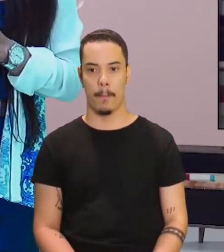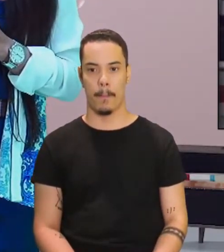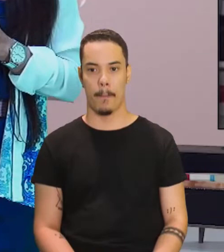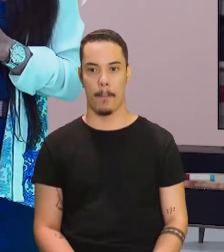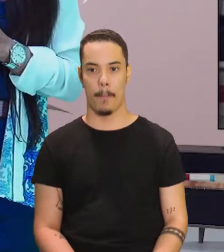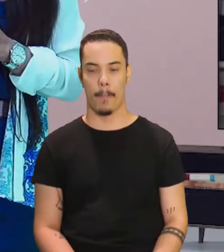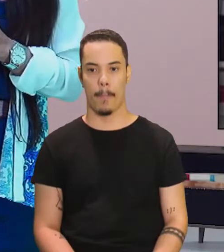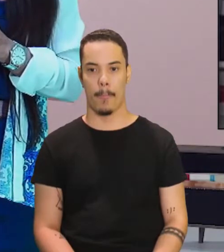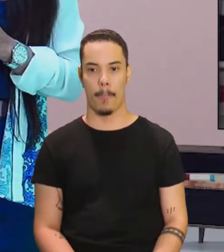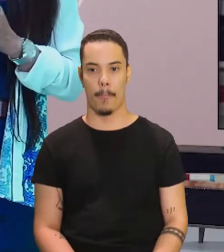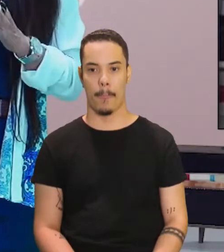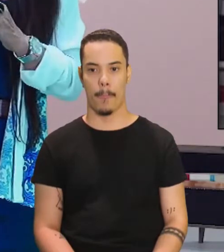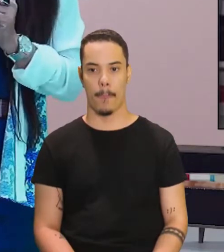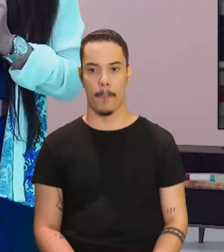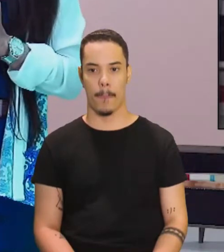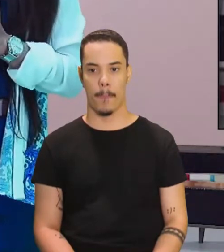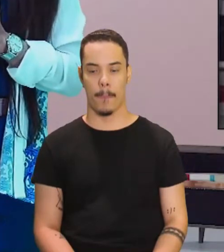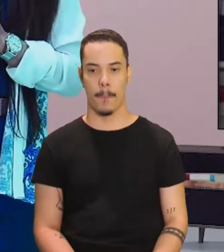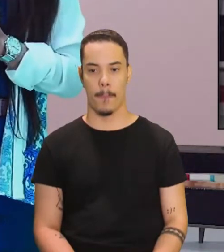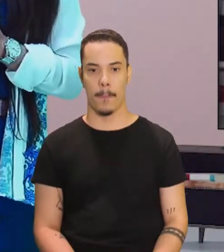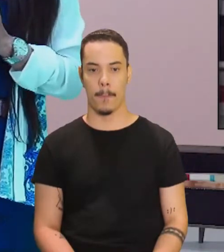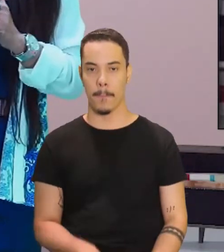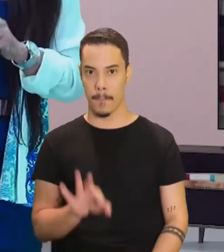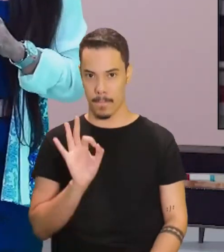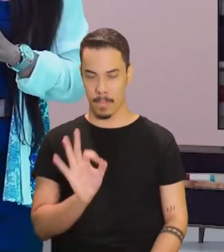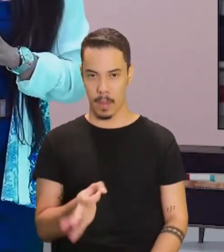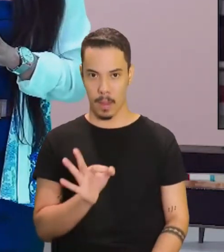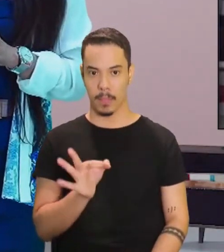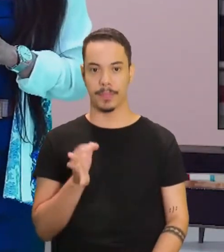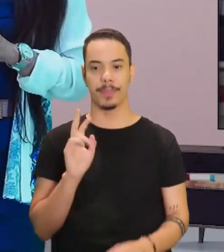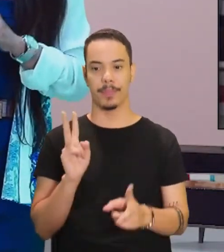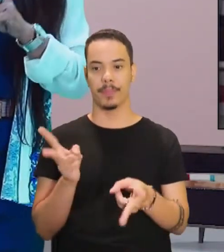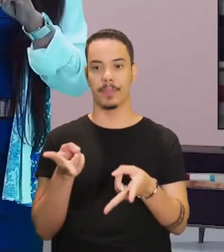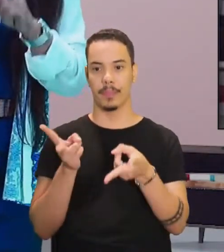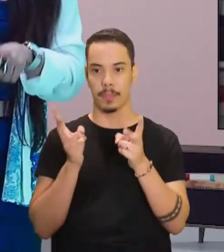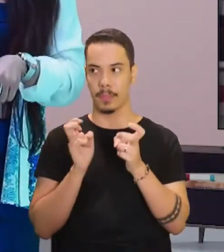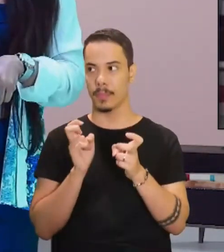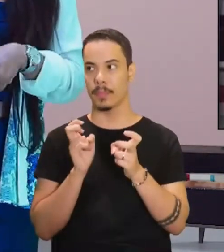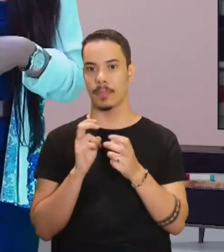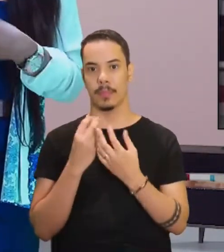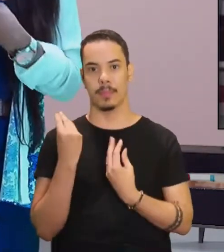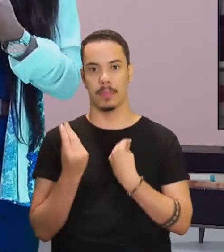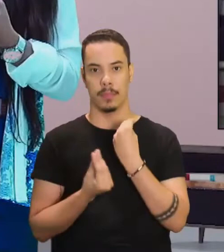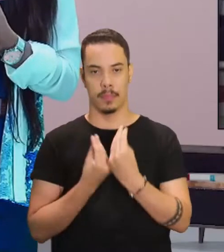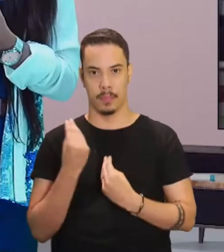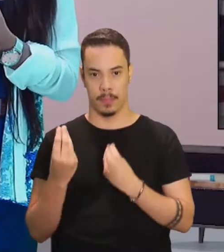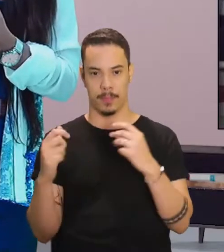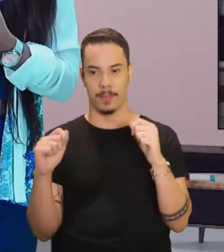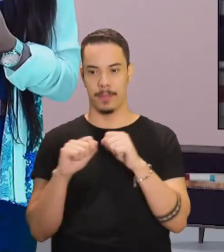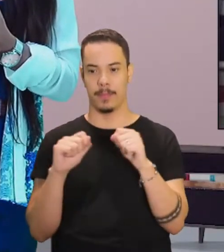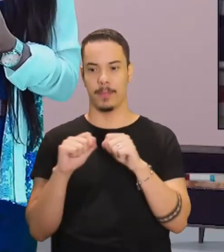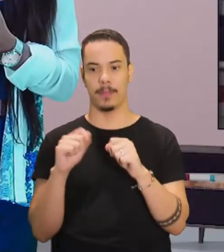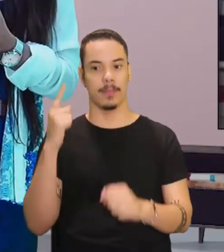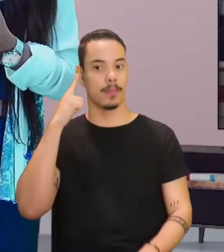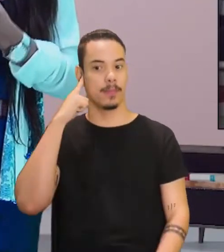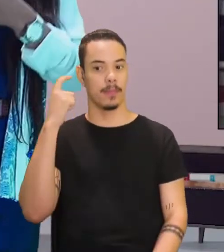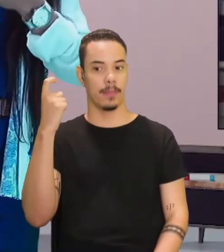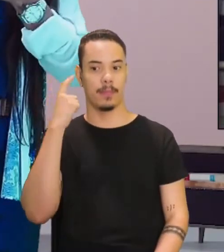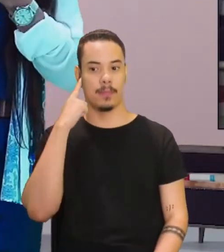T. Beleza. Percebam que como foi produzido esse